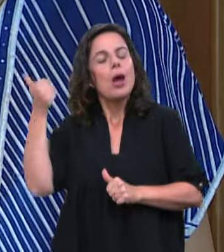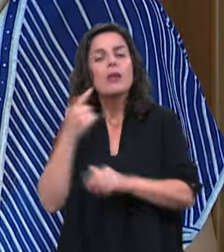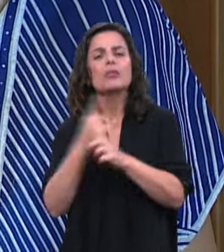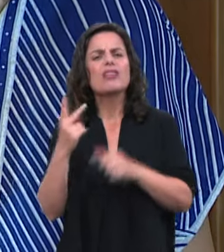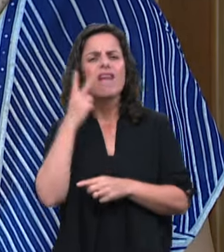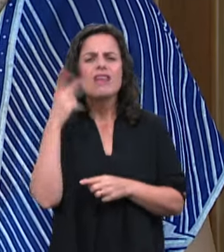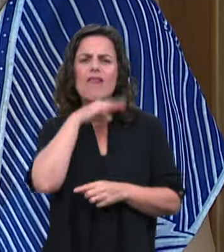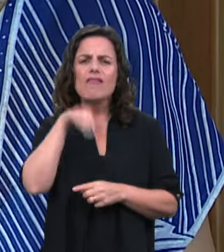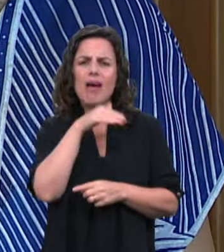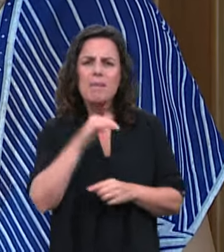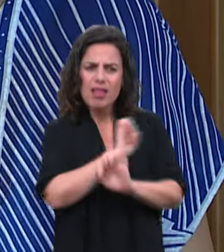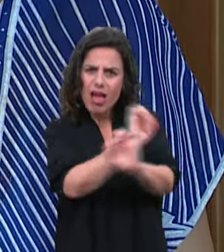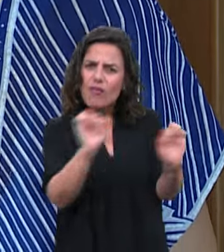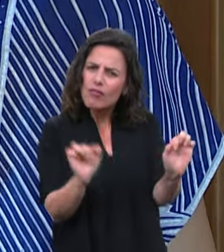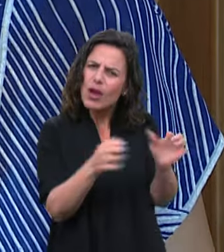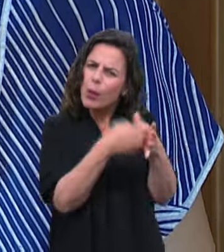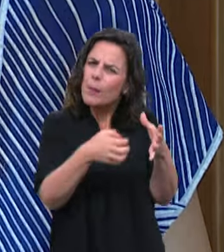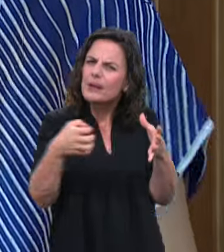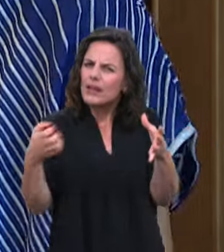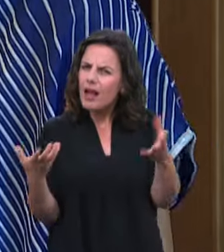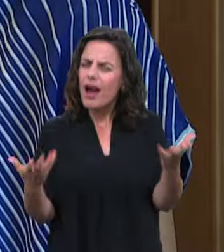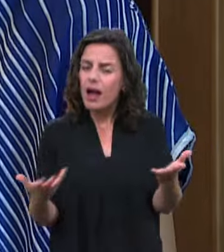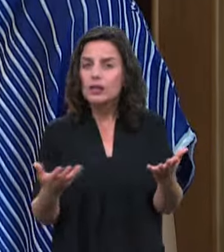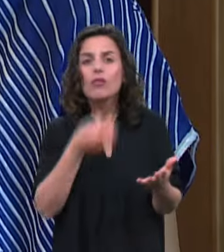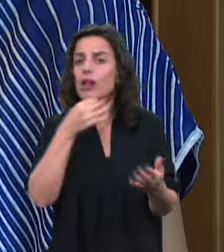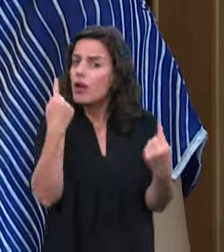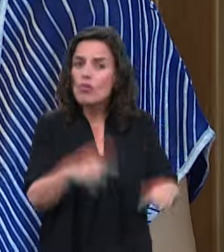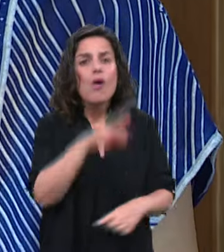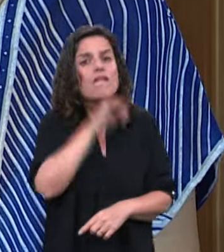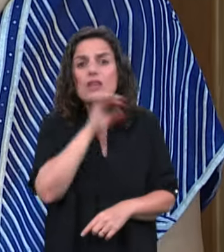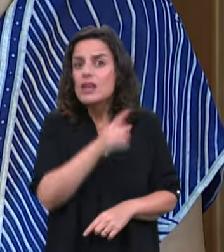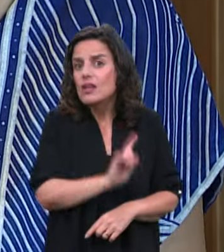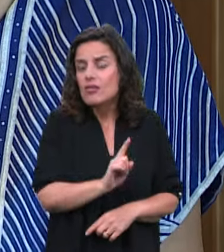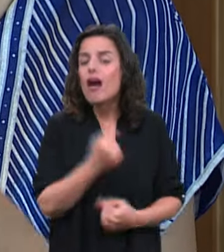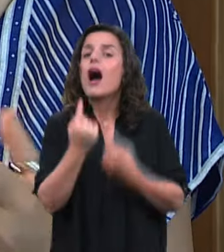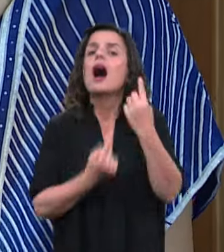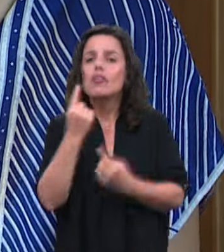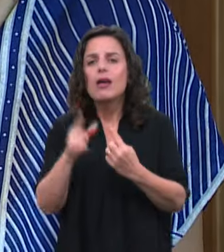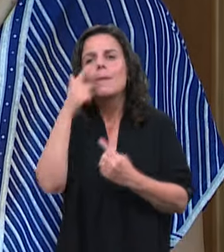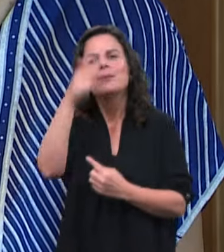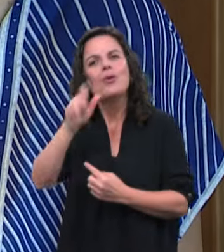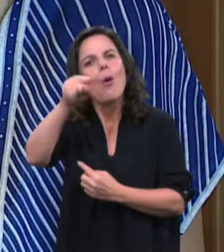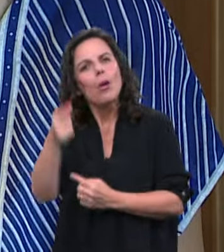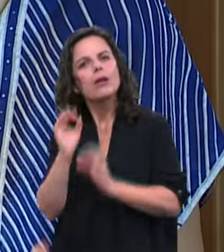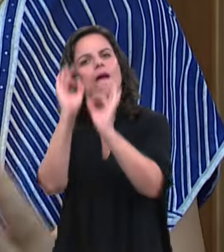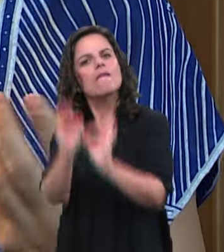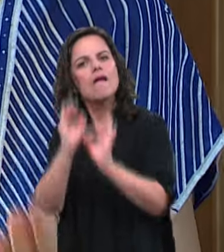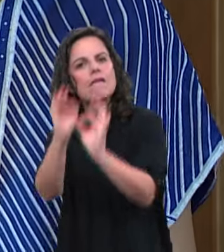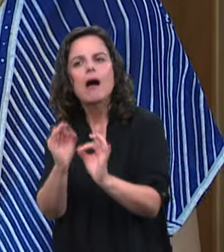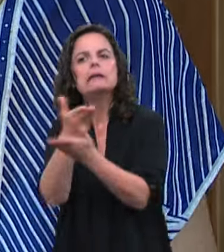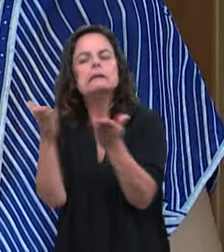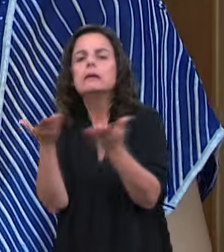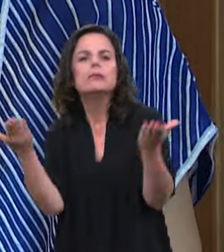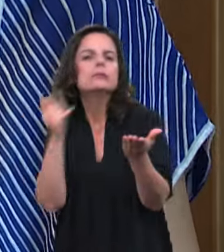vidas familiares complexas por vezes, e já não falo só de filhos, falo também às vezes porque já são cuidadores